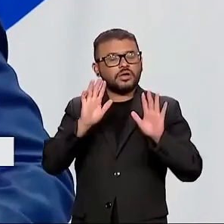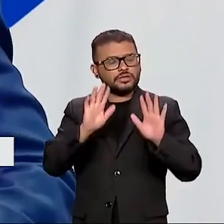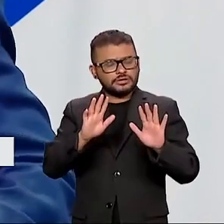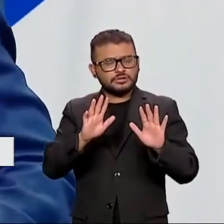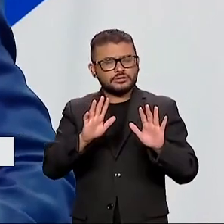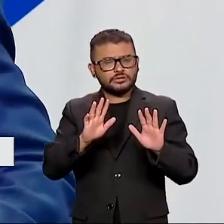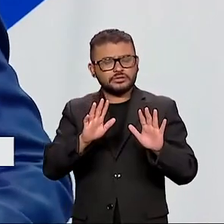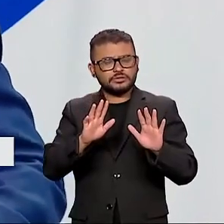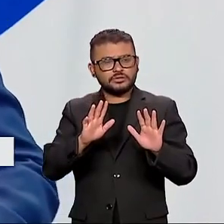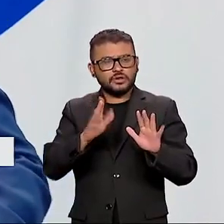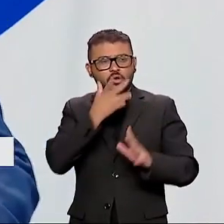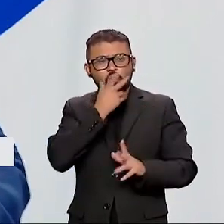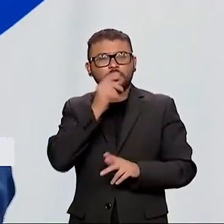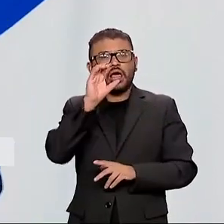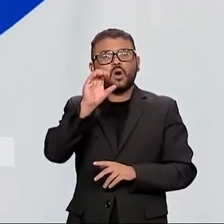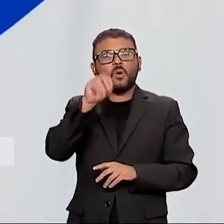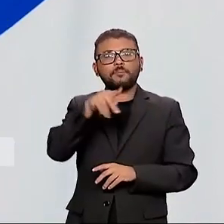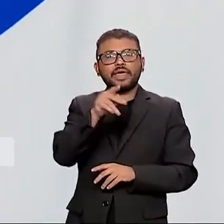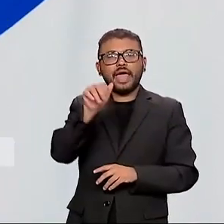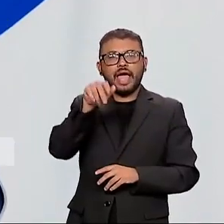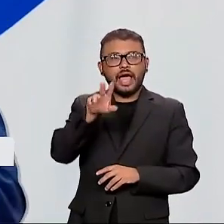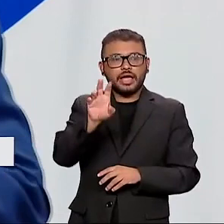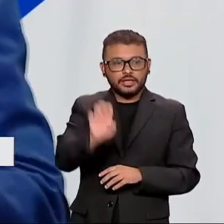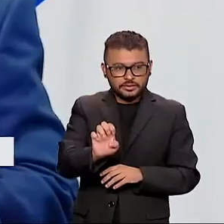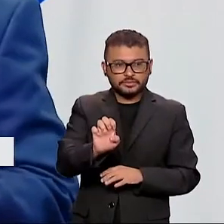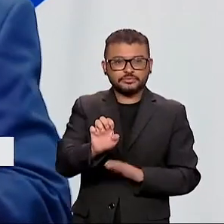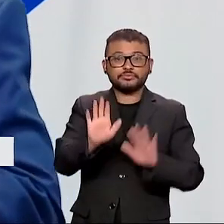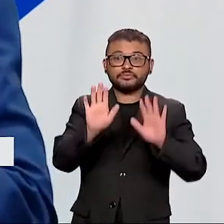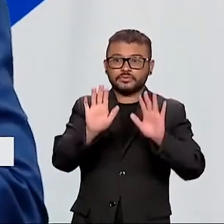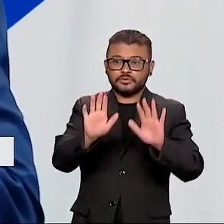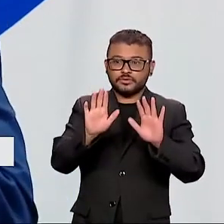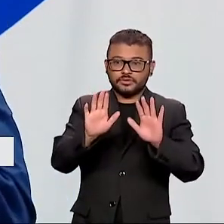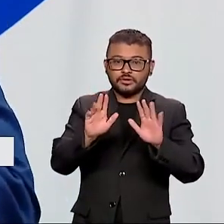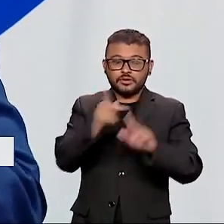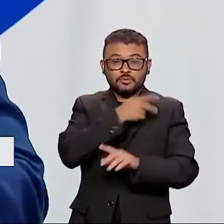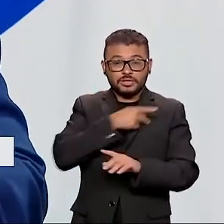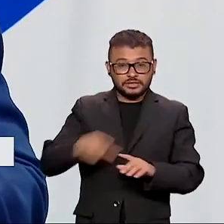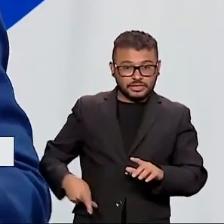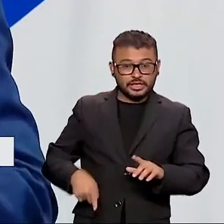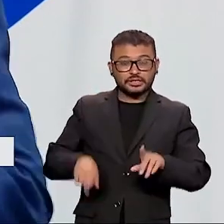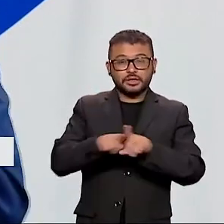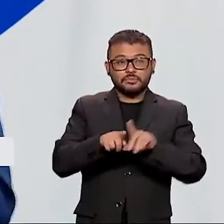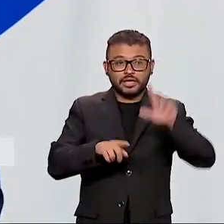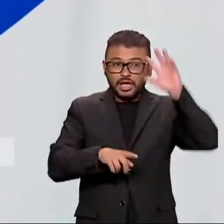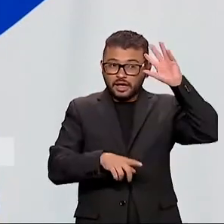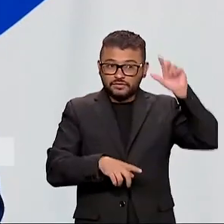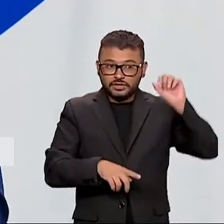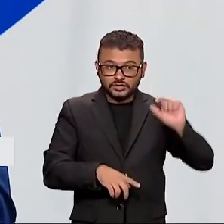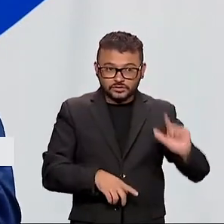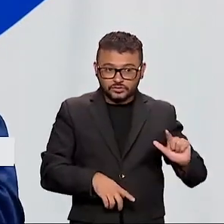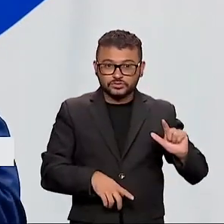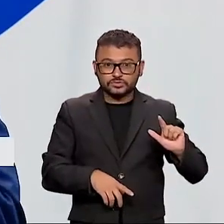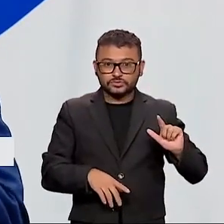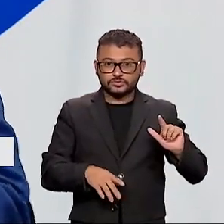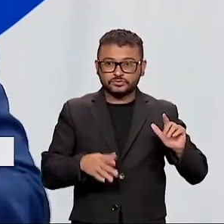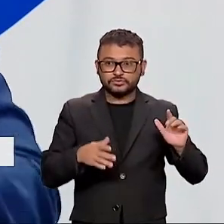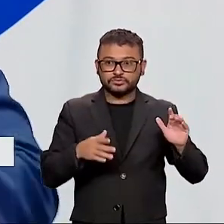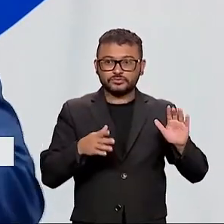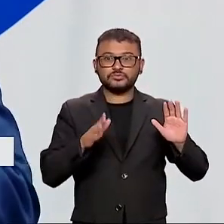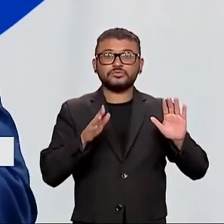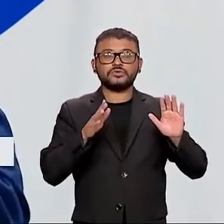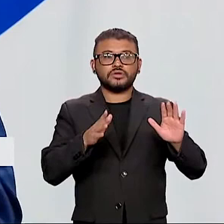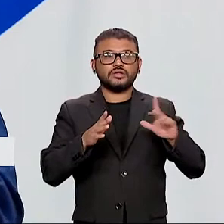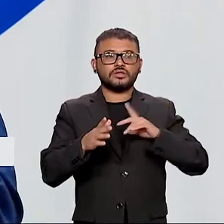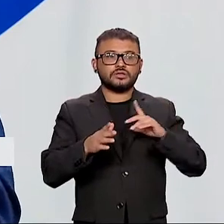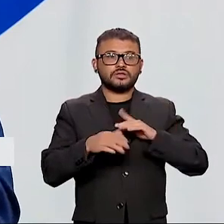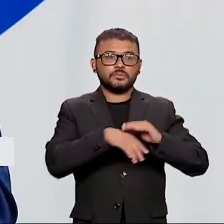Moscou, ele agora está em Copenhague, ou seja, o presidente da África do Sul já foi à Rússia, já foi à Ucrânia. Ou seja, tem